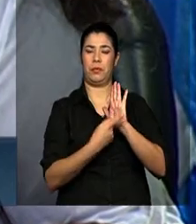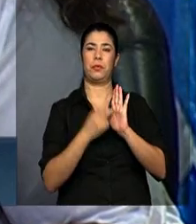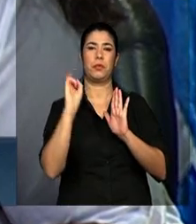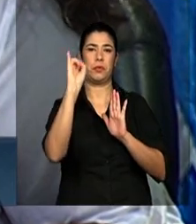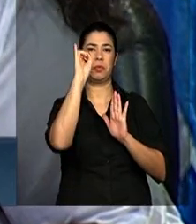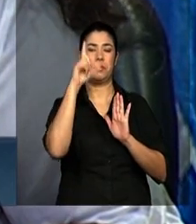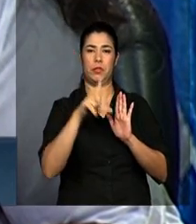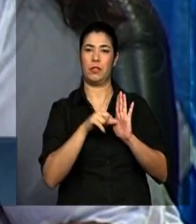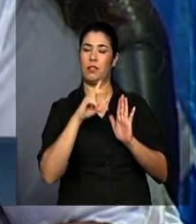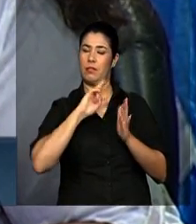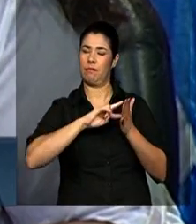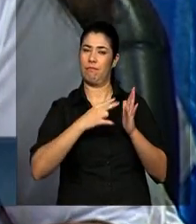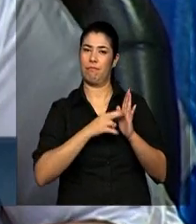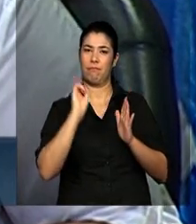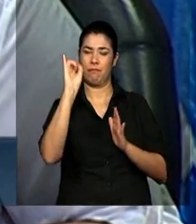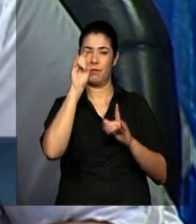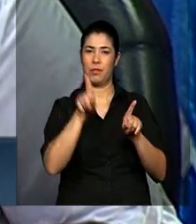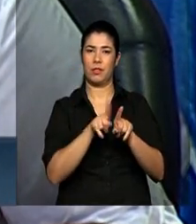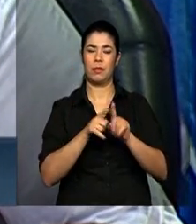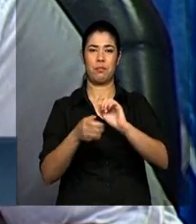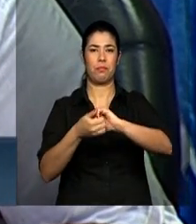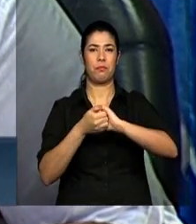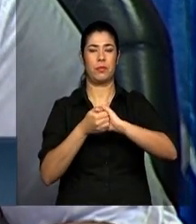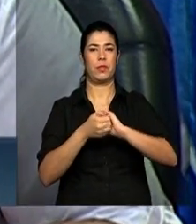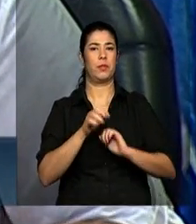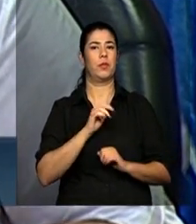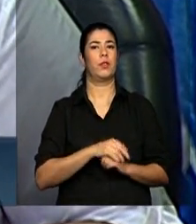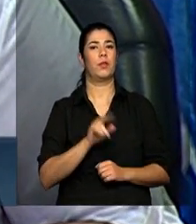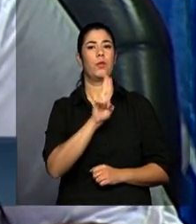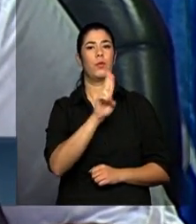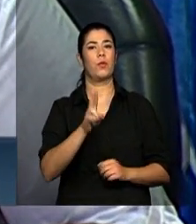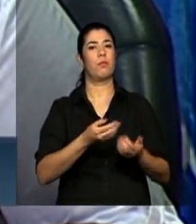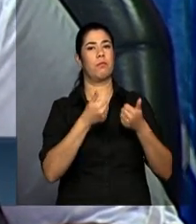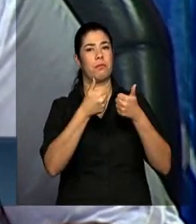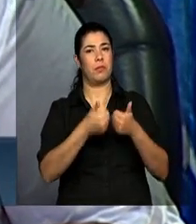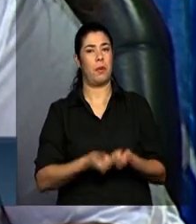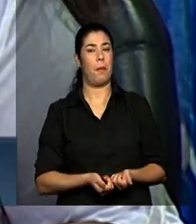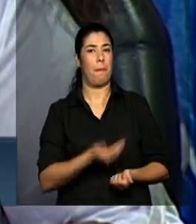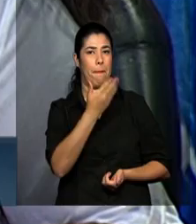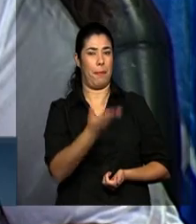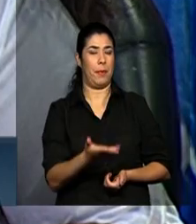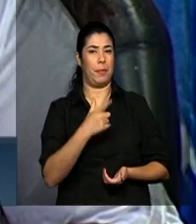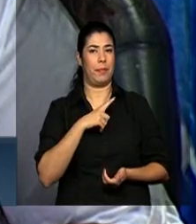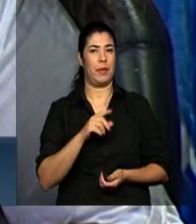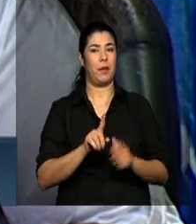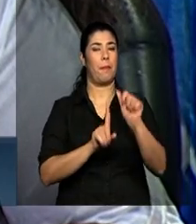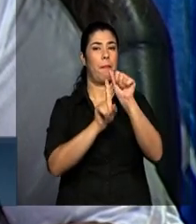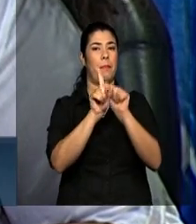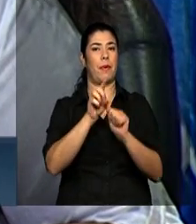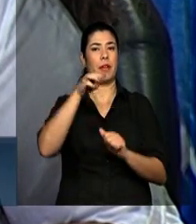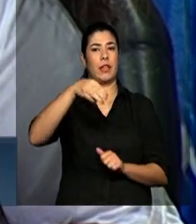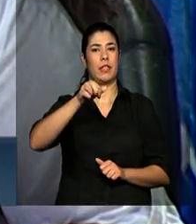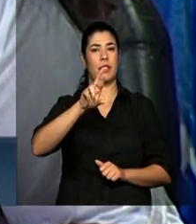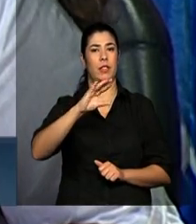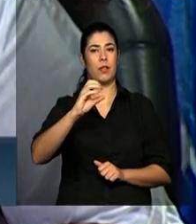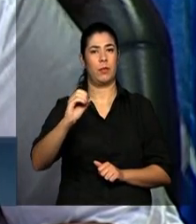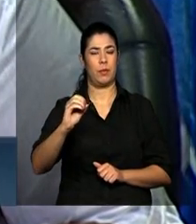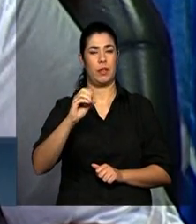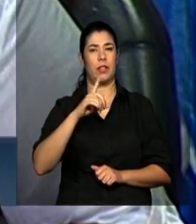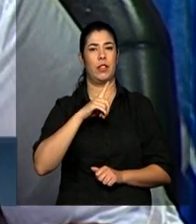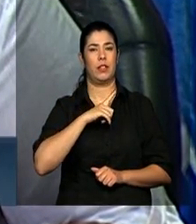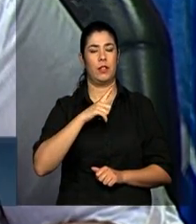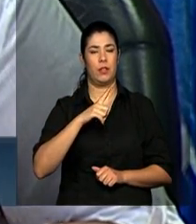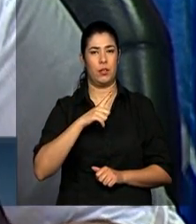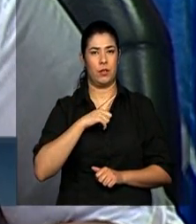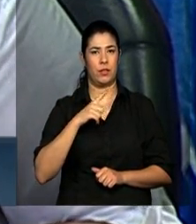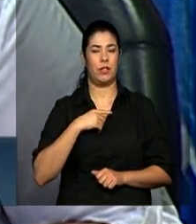que significa para nós. Eu queria saudar aqui já em nome do ministro, no mês de março, que para nós é muito simbólico também